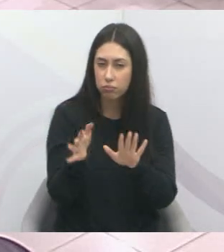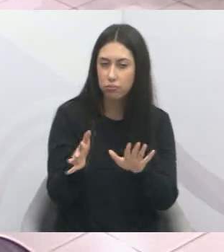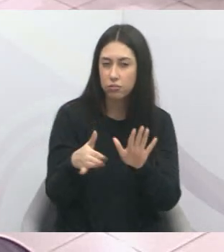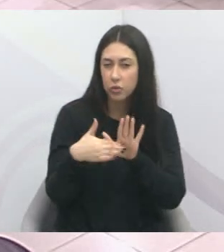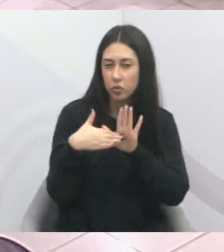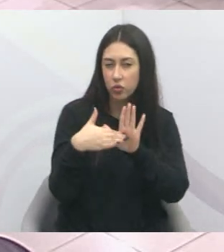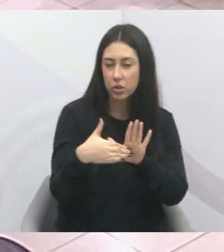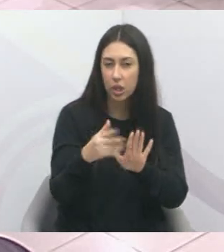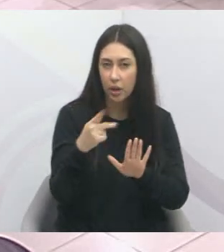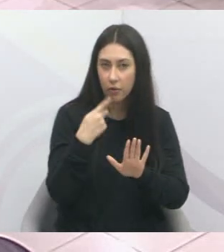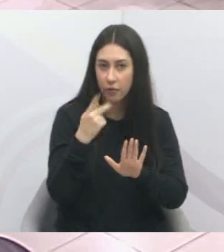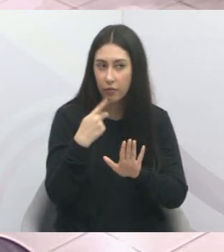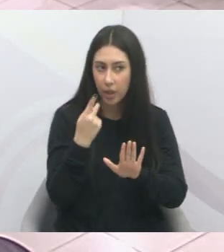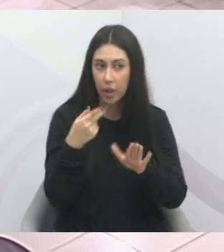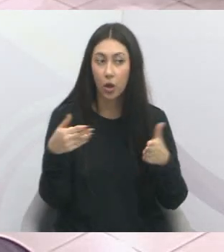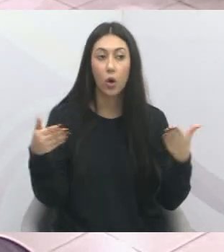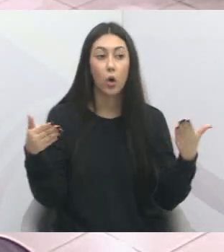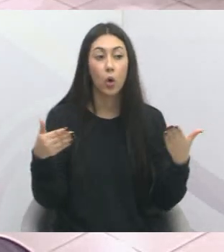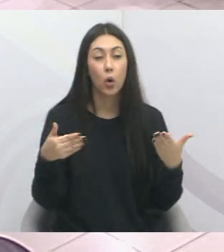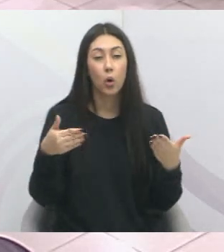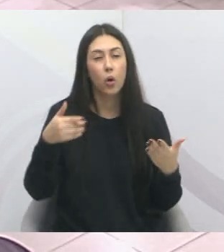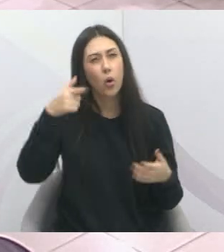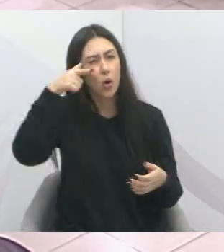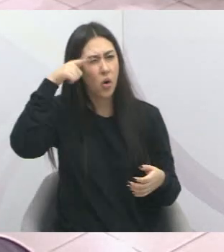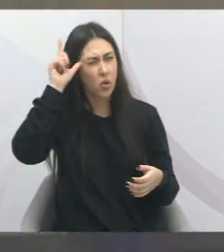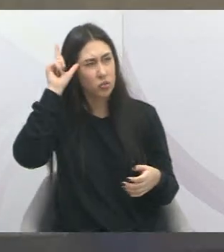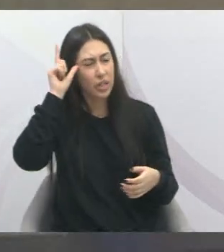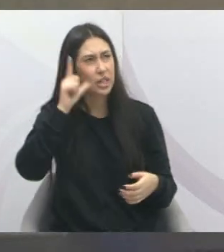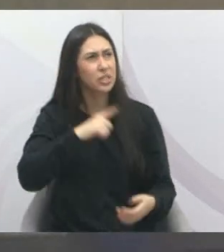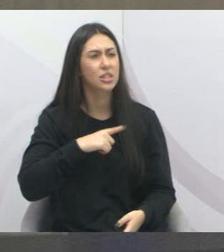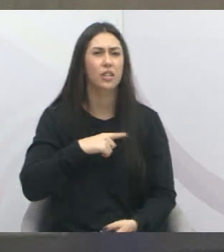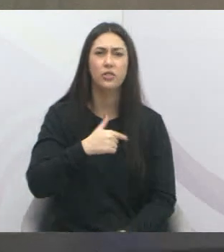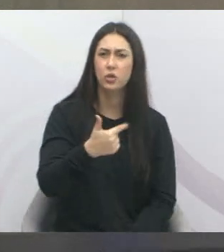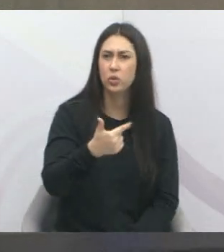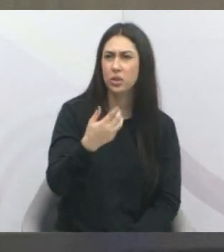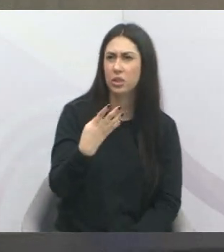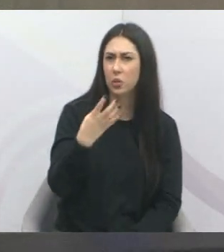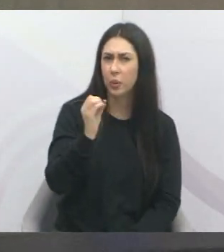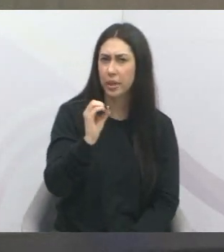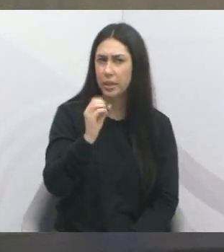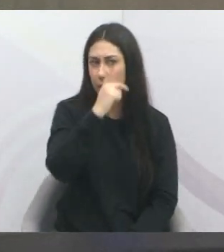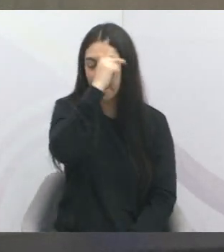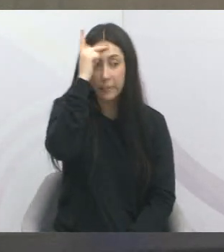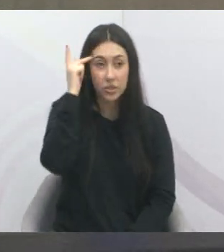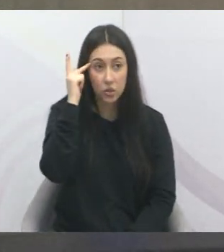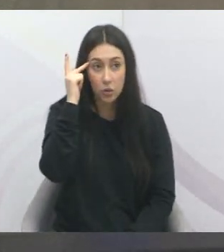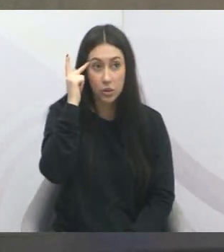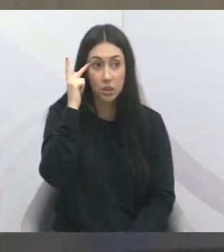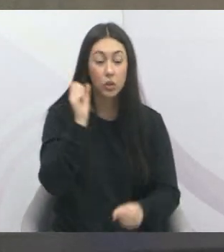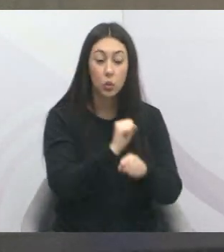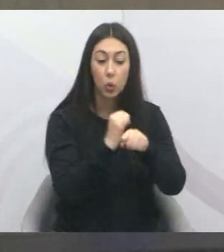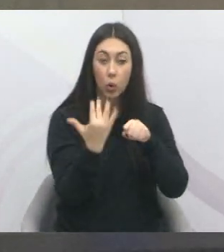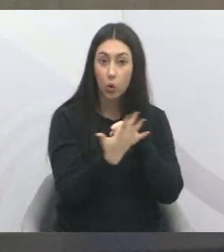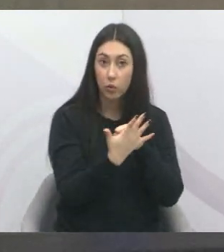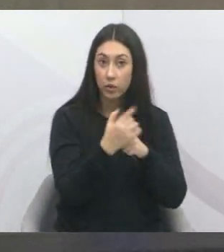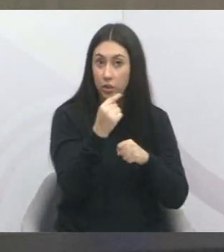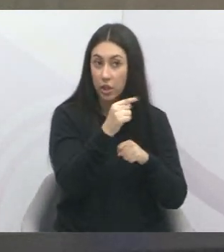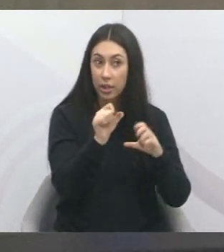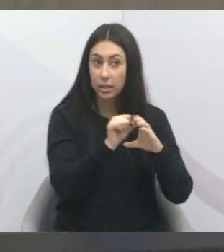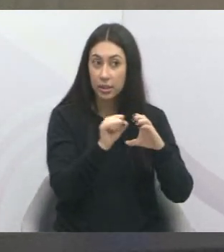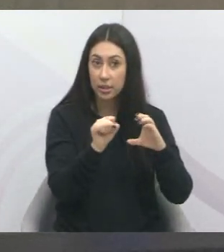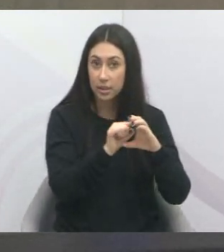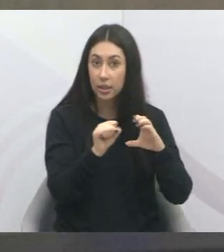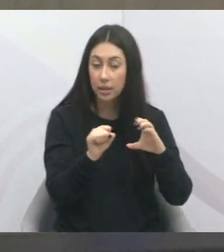da doutora Águida, ontem passaram 240 pacientes no Covid da Santa Casa, na